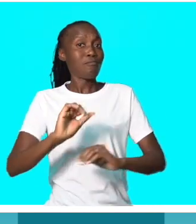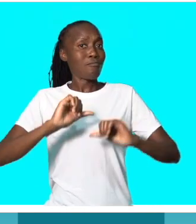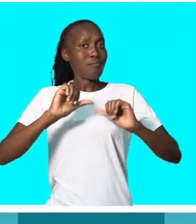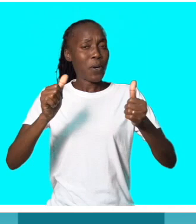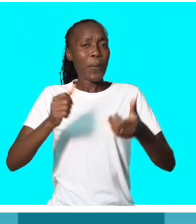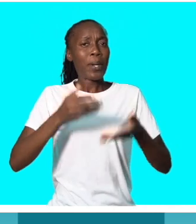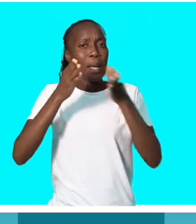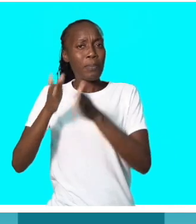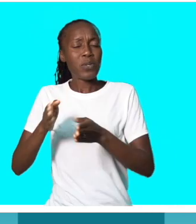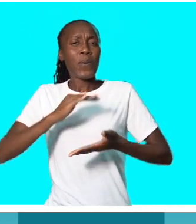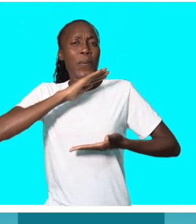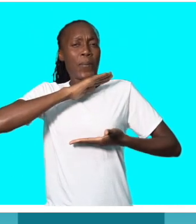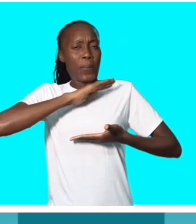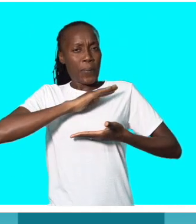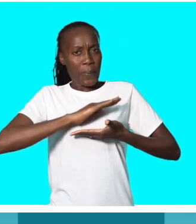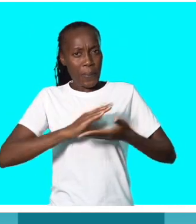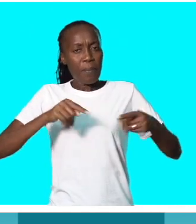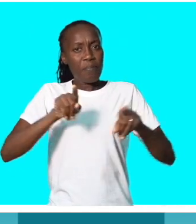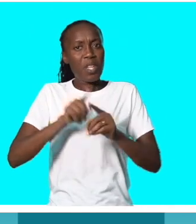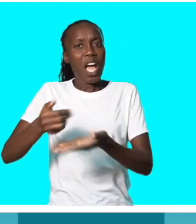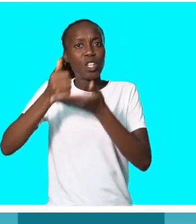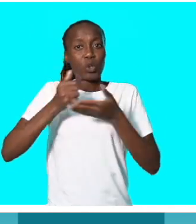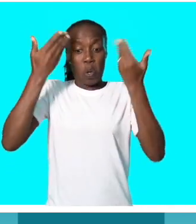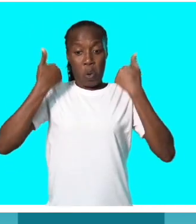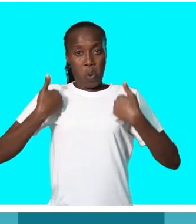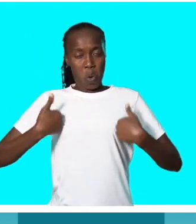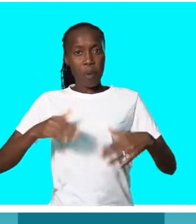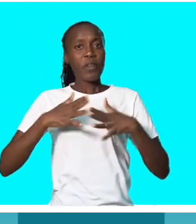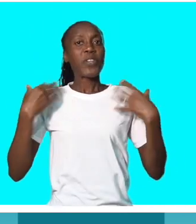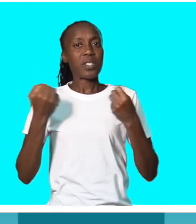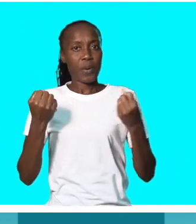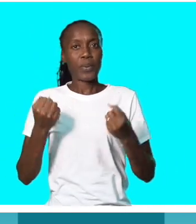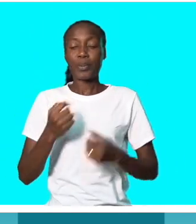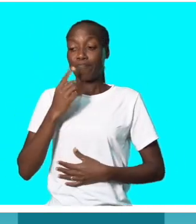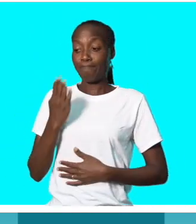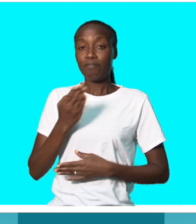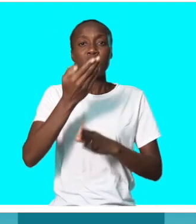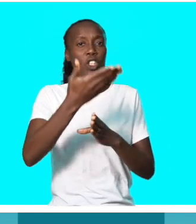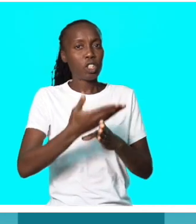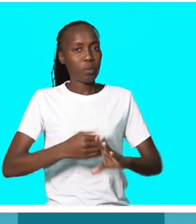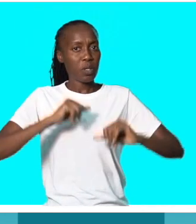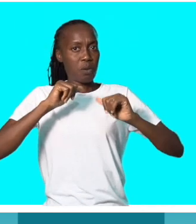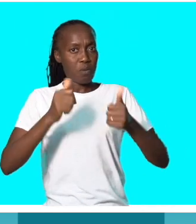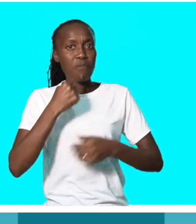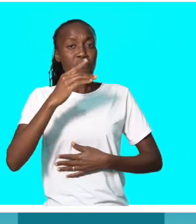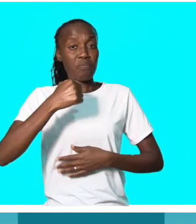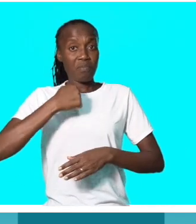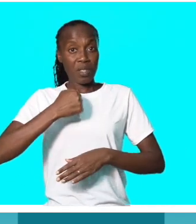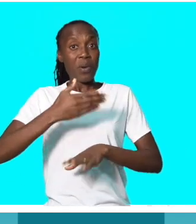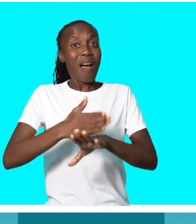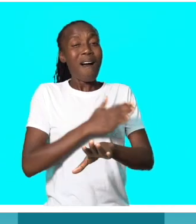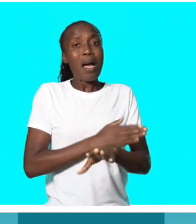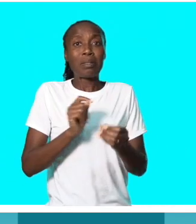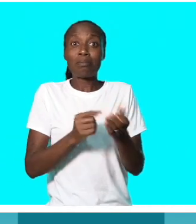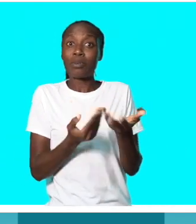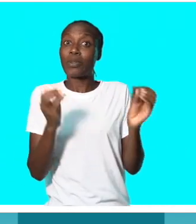bom, relaxante, ajudar a manter o corpo e a saúde. Uma coisa, uma experiência boa, algo que nós não esperávamos